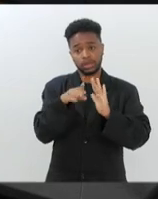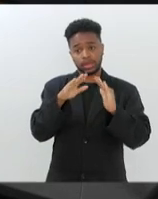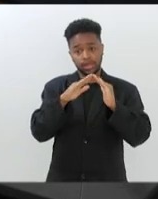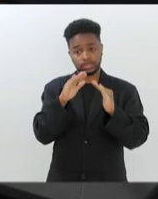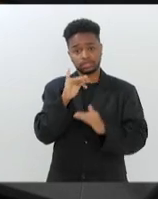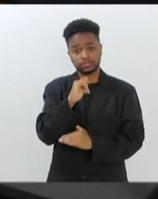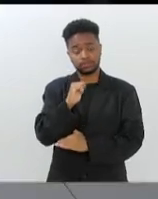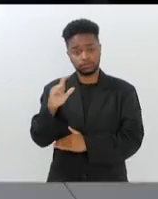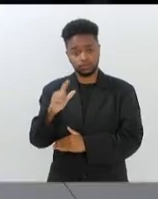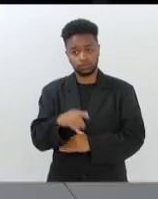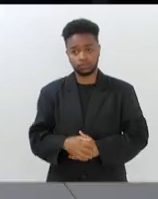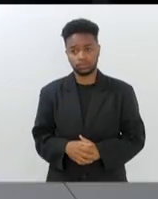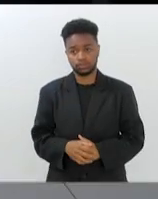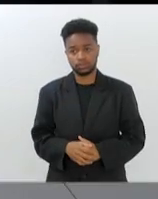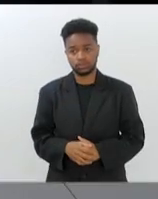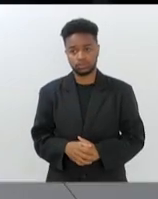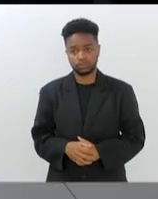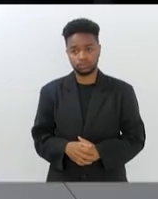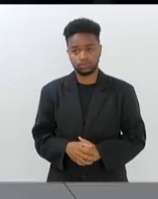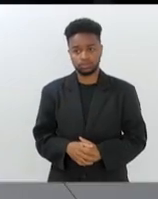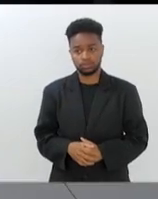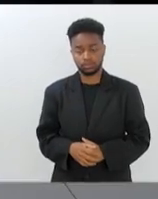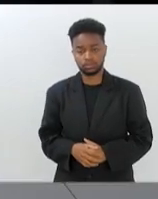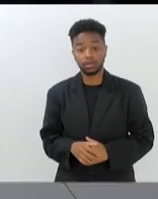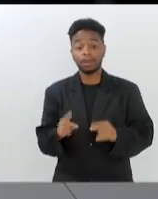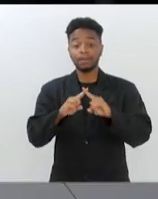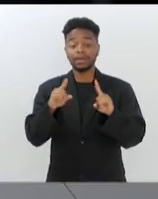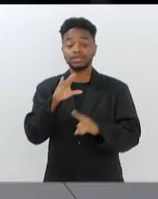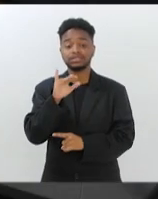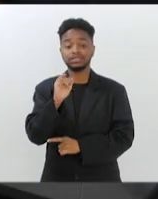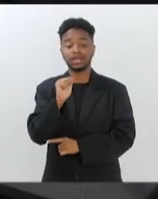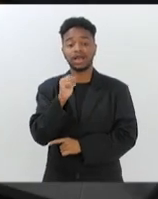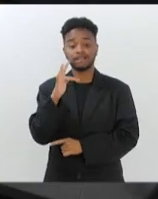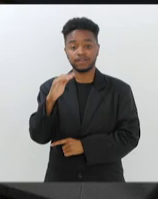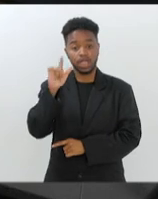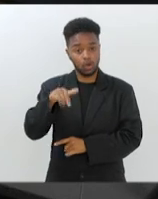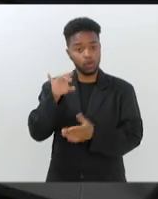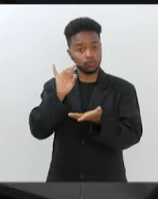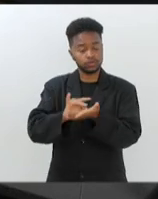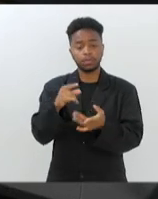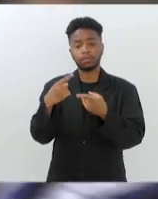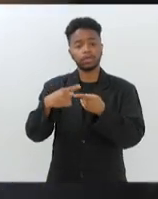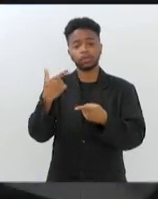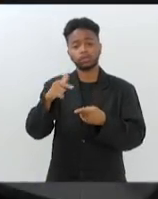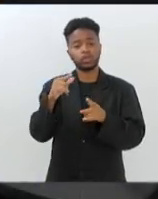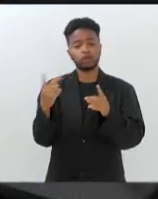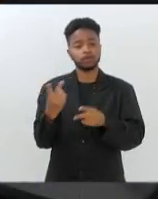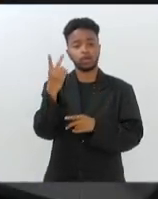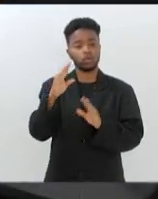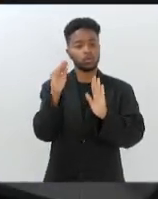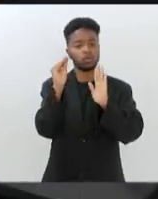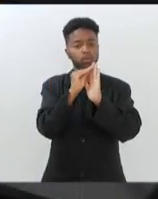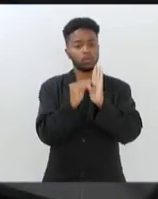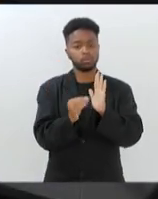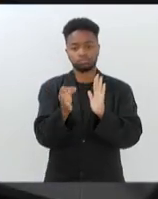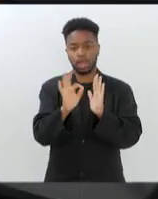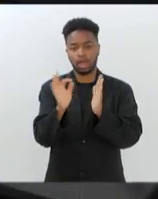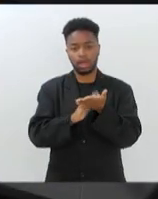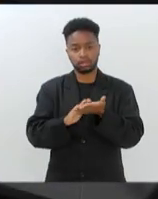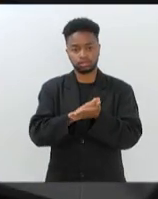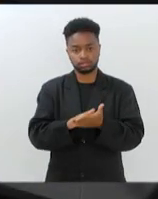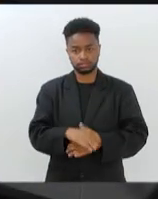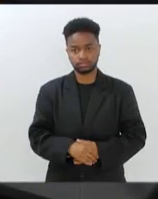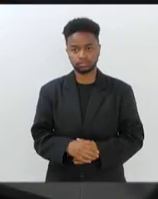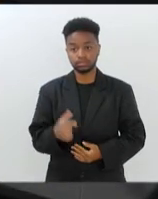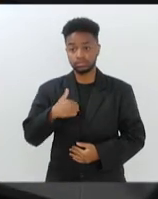garantir que nós temos port é o portal oficial Por que que os valores não estão no ciaf vou pedir pra técnica por favor Presidente se vossa